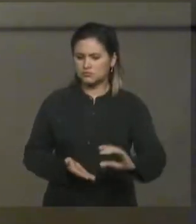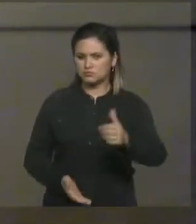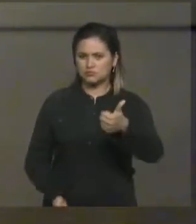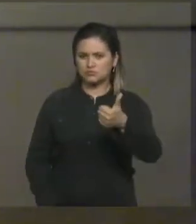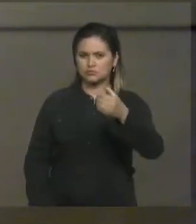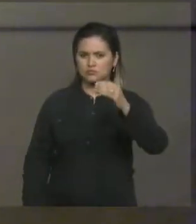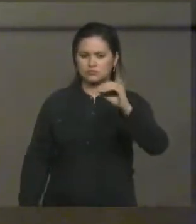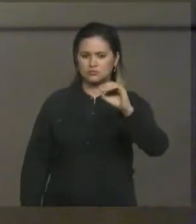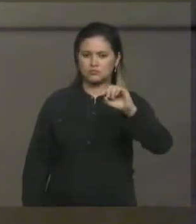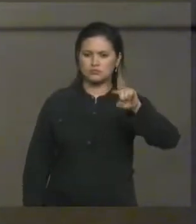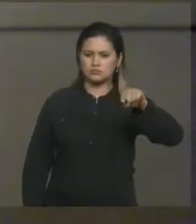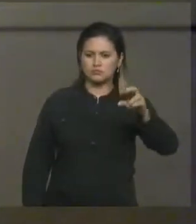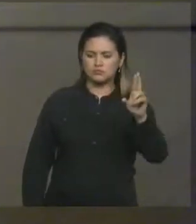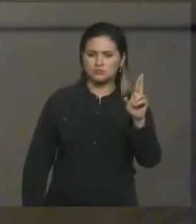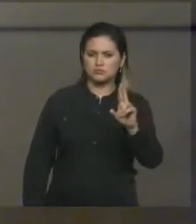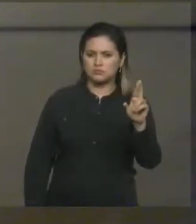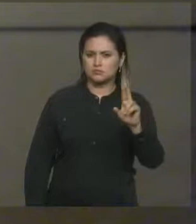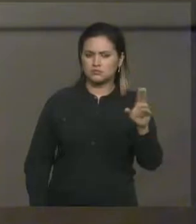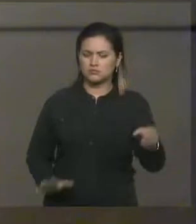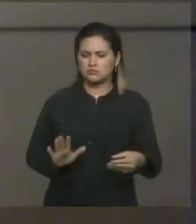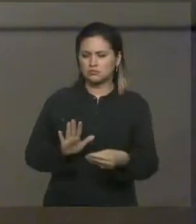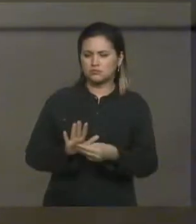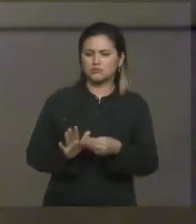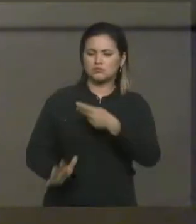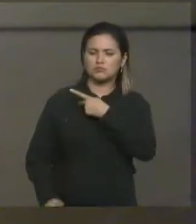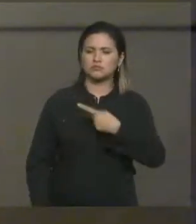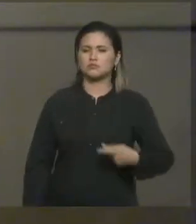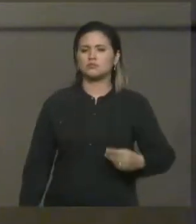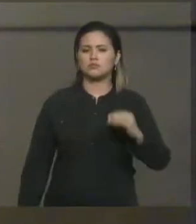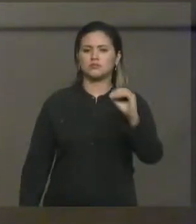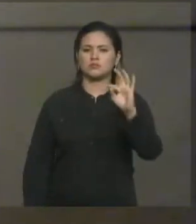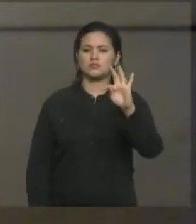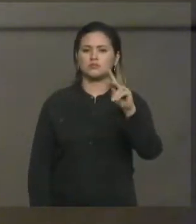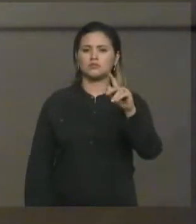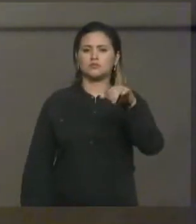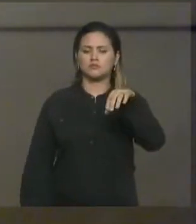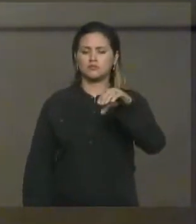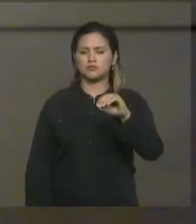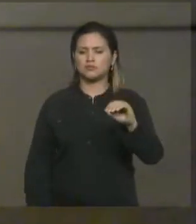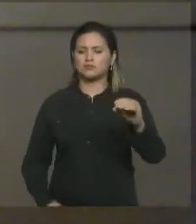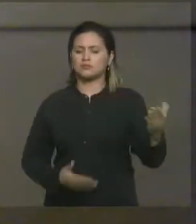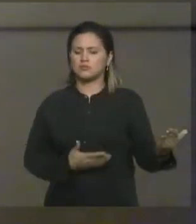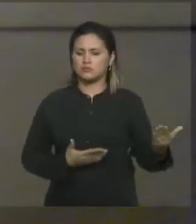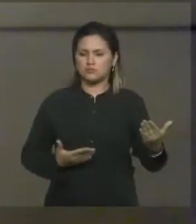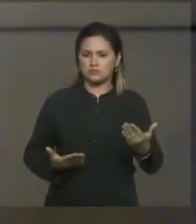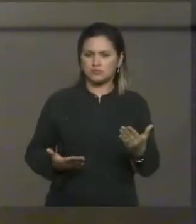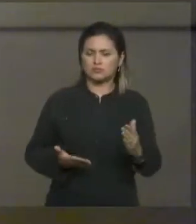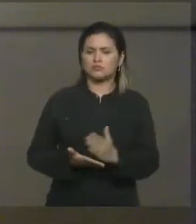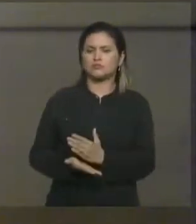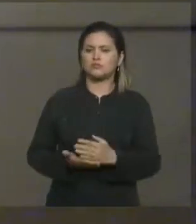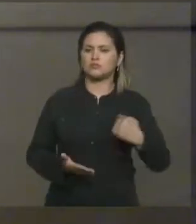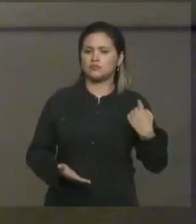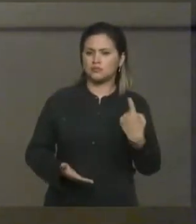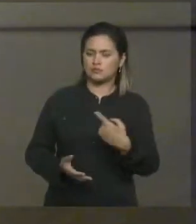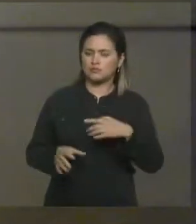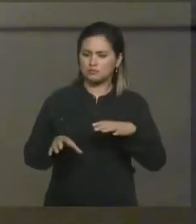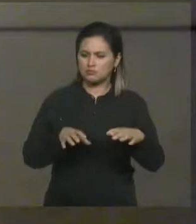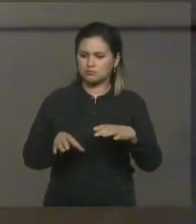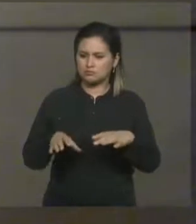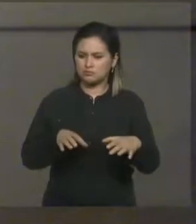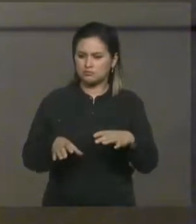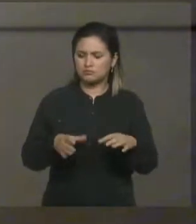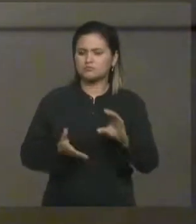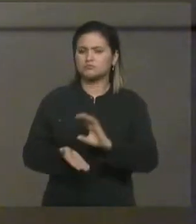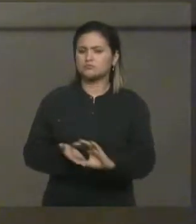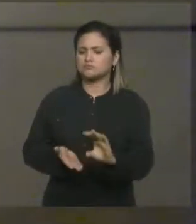suas emendas. O presidente Otelino, inclusive, fez essa convocação para alguns de nós há pouco, para a gente se mobilize para colocar